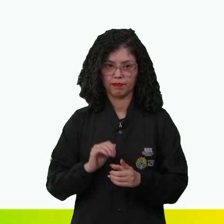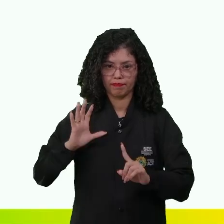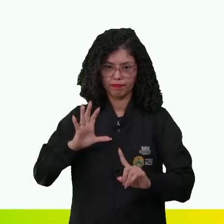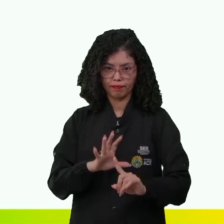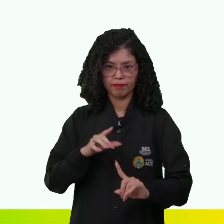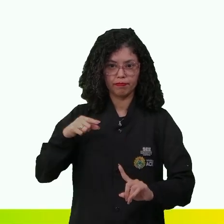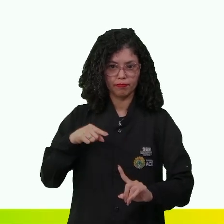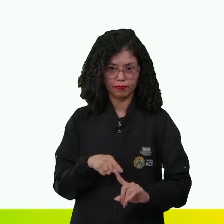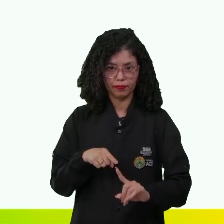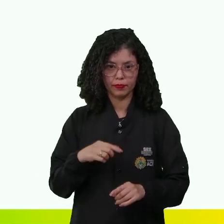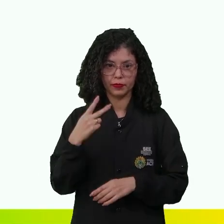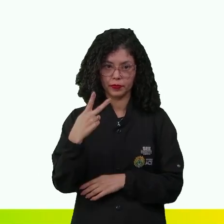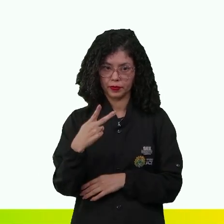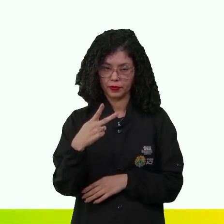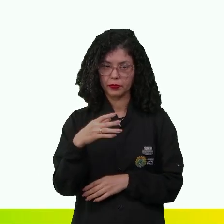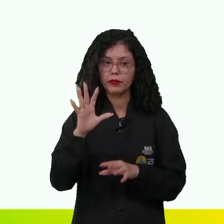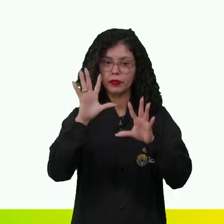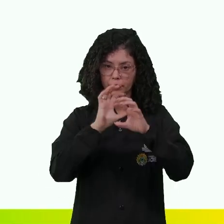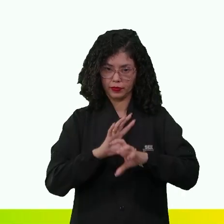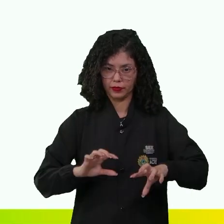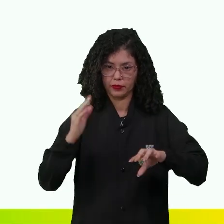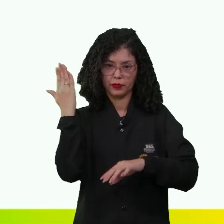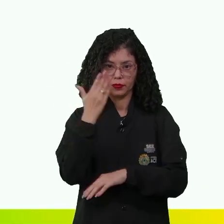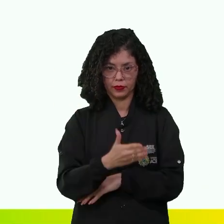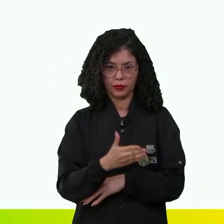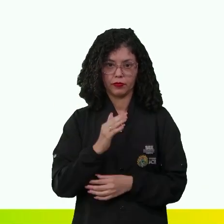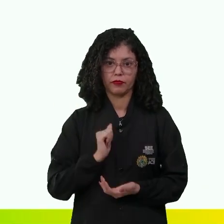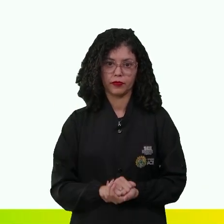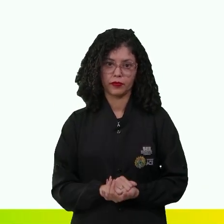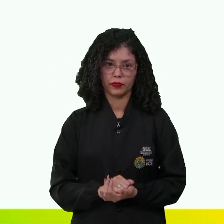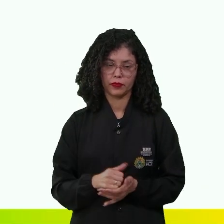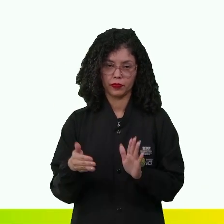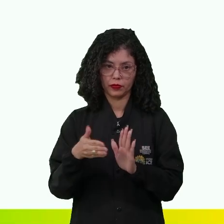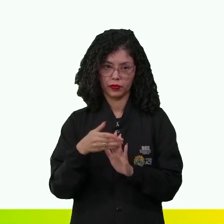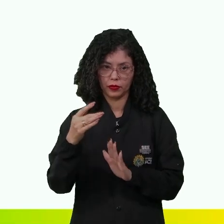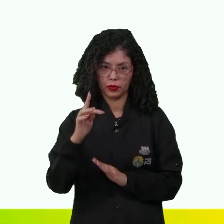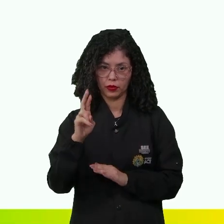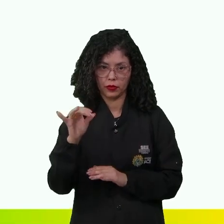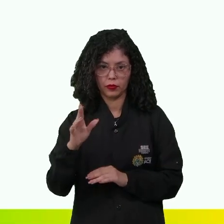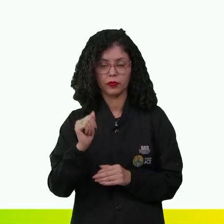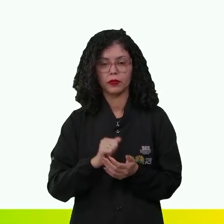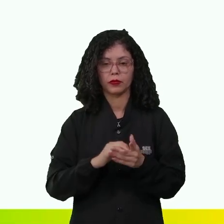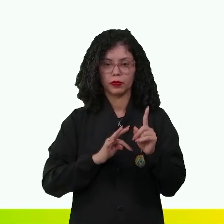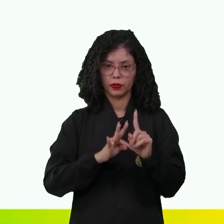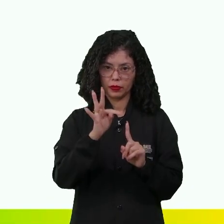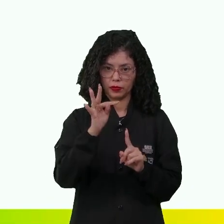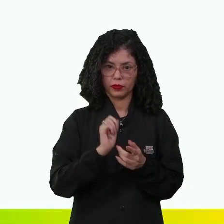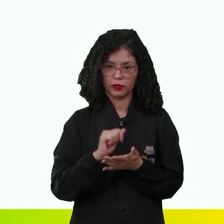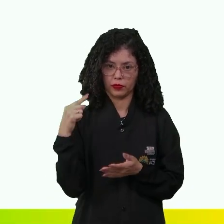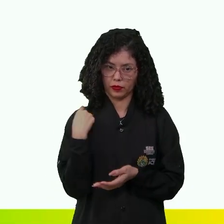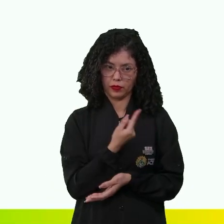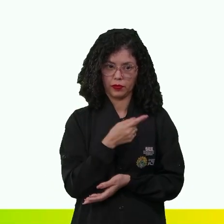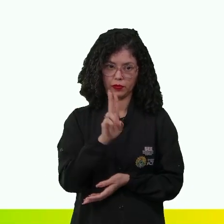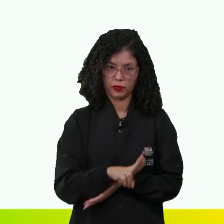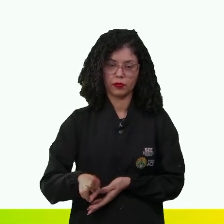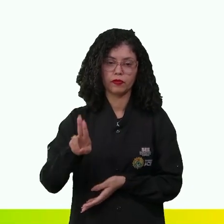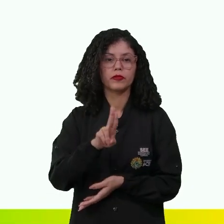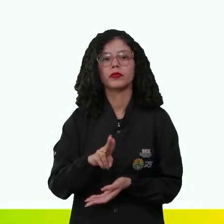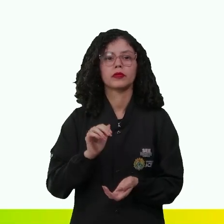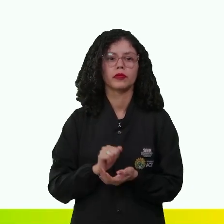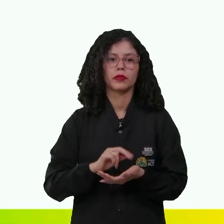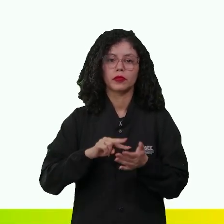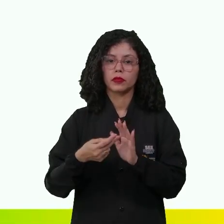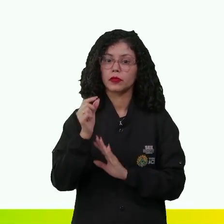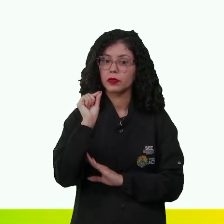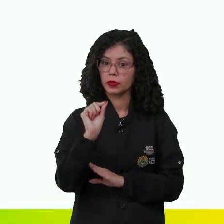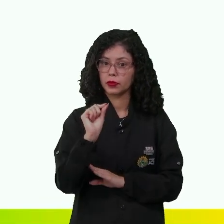pressão P de um gás é diretamente proporcional à sua temperatura. Nós vamos usar o